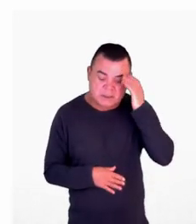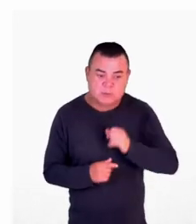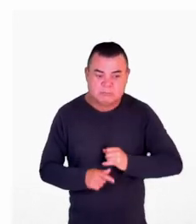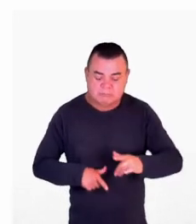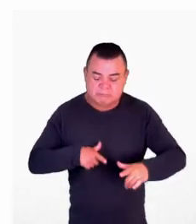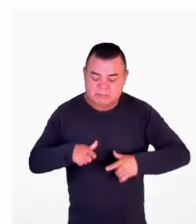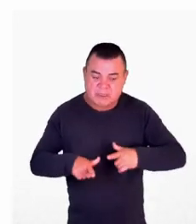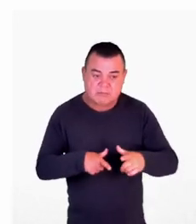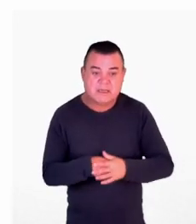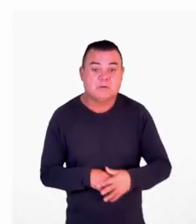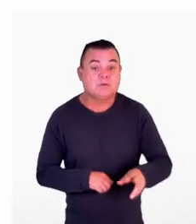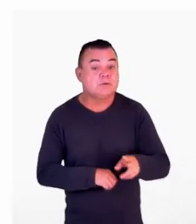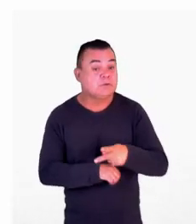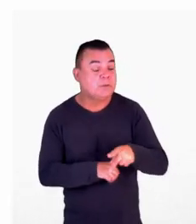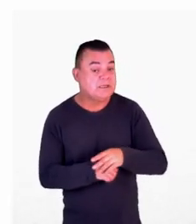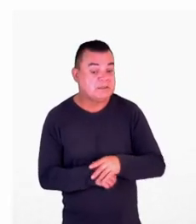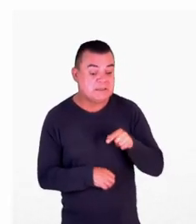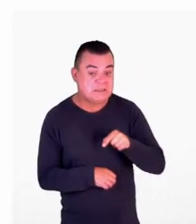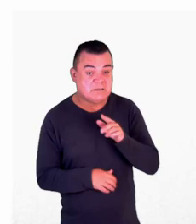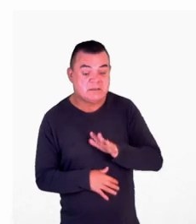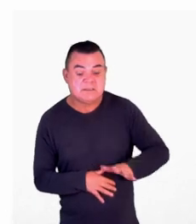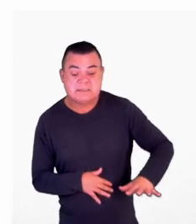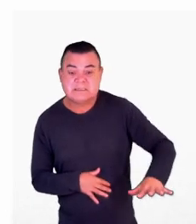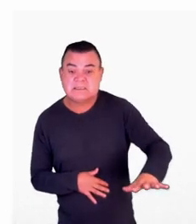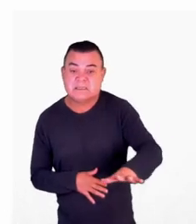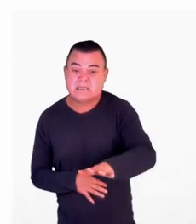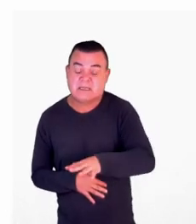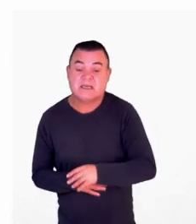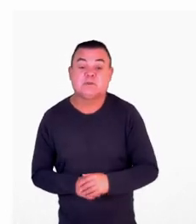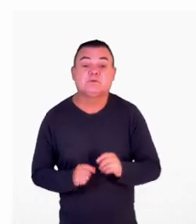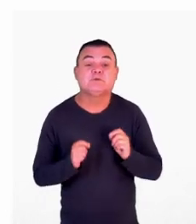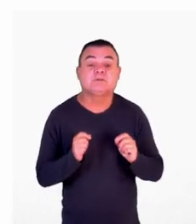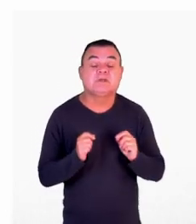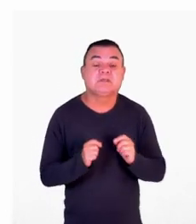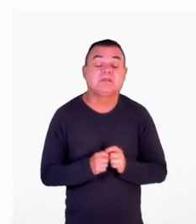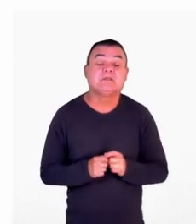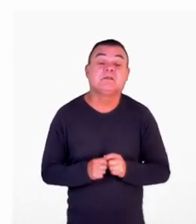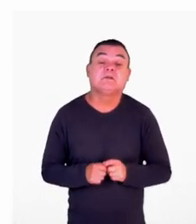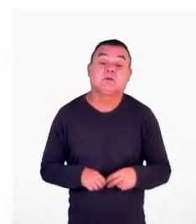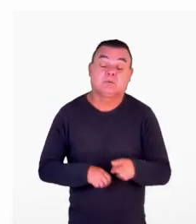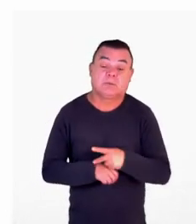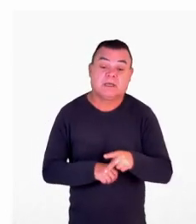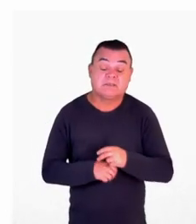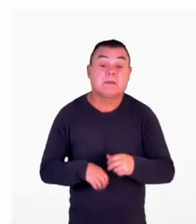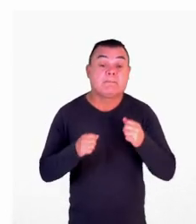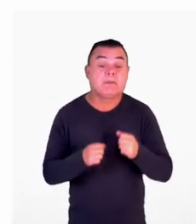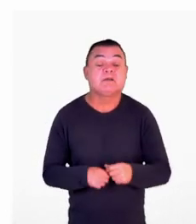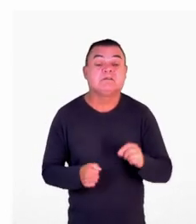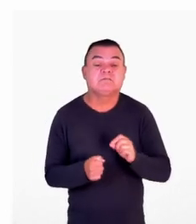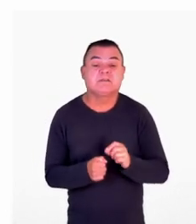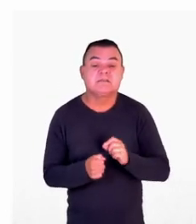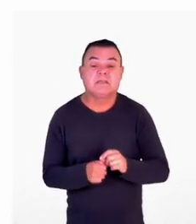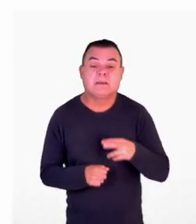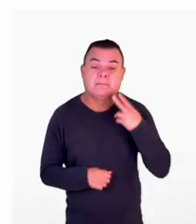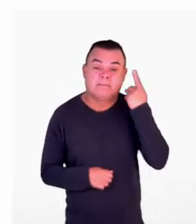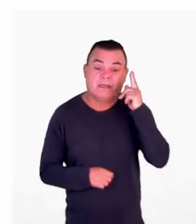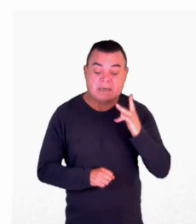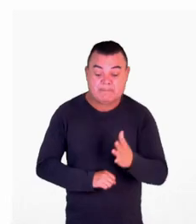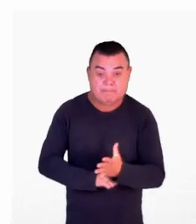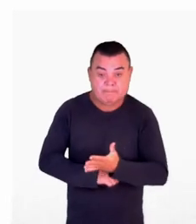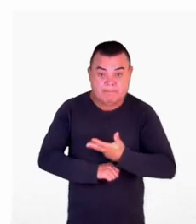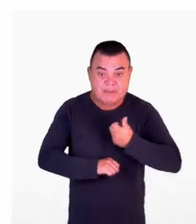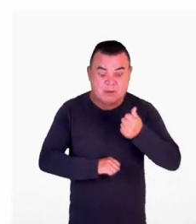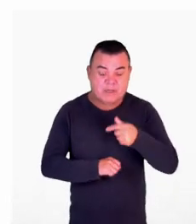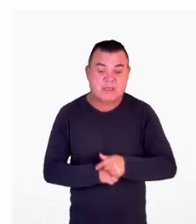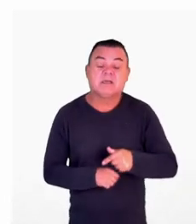nesse nesse cenário né e do que que ela pode fazer para melhorar eh eh